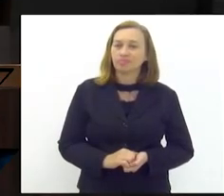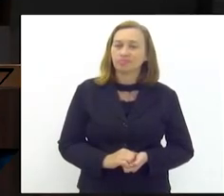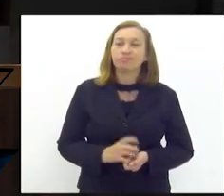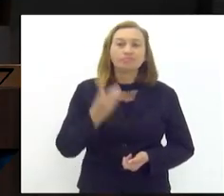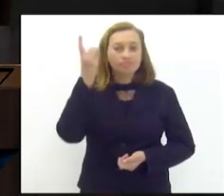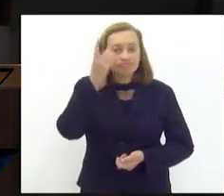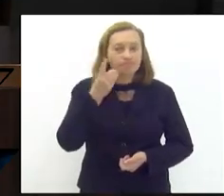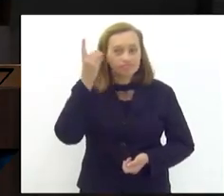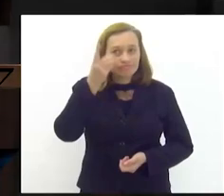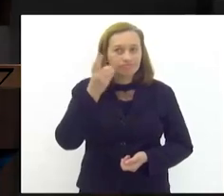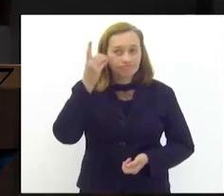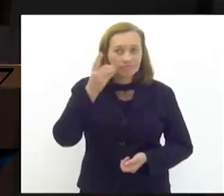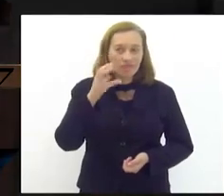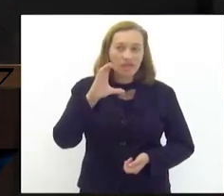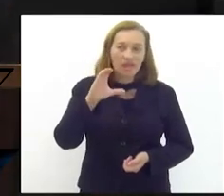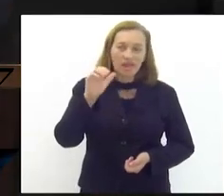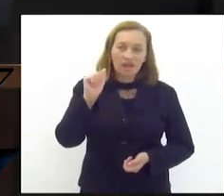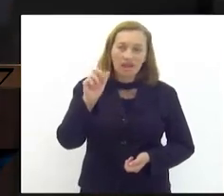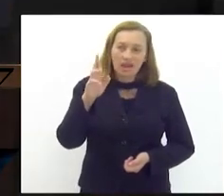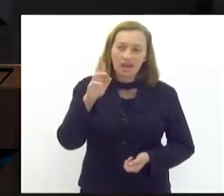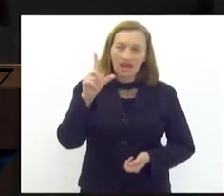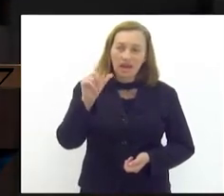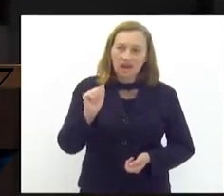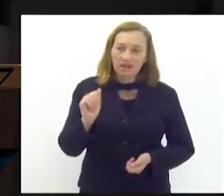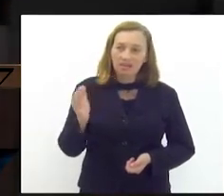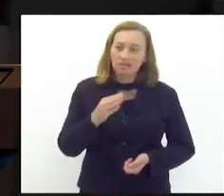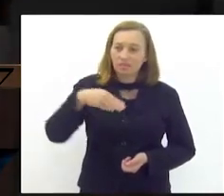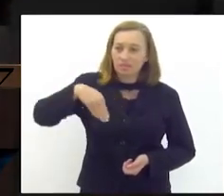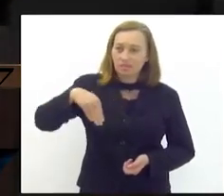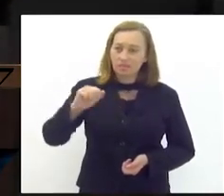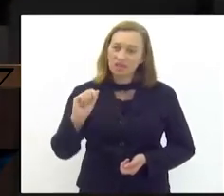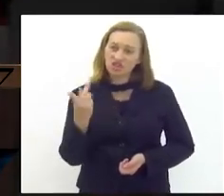deputada Carla Machado por favor